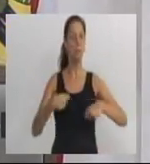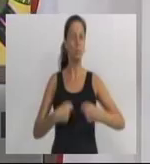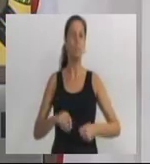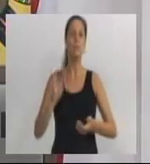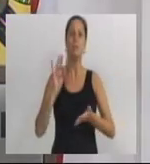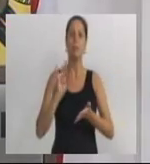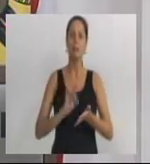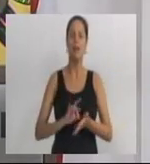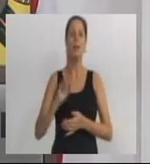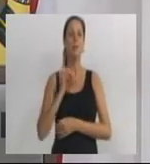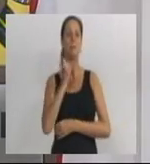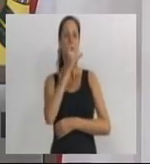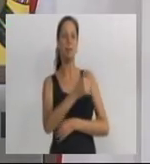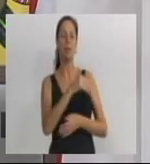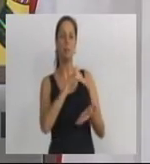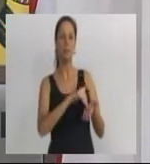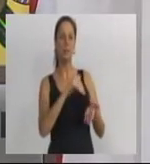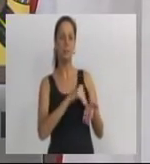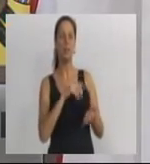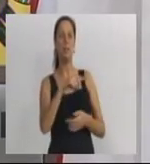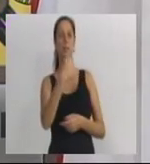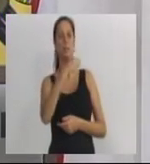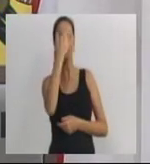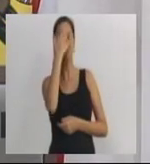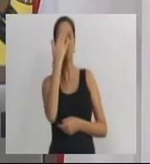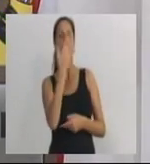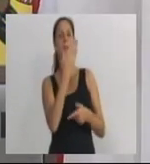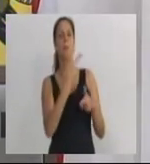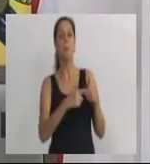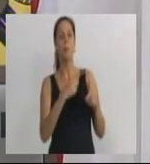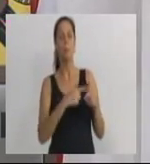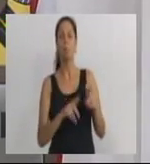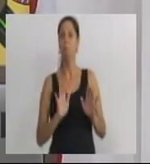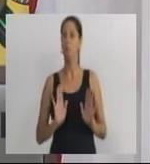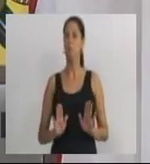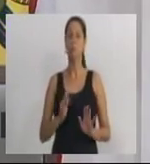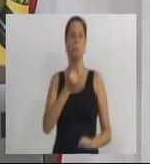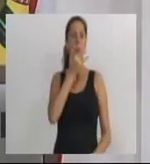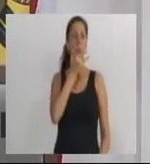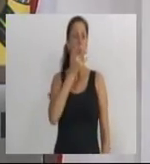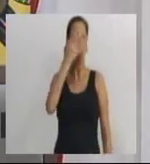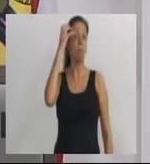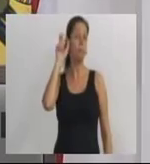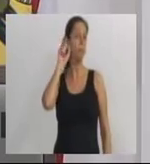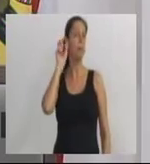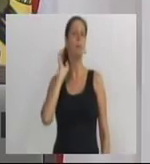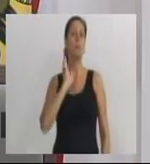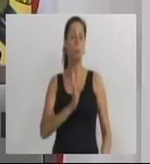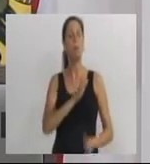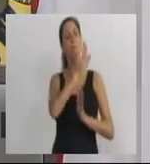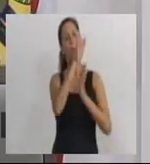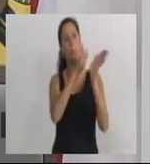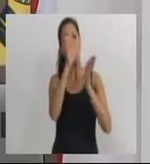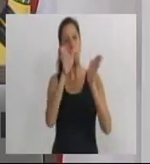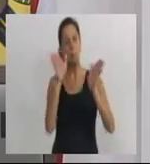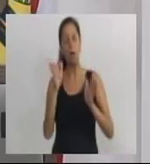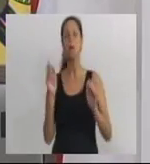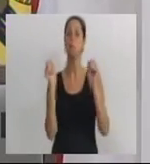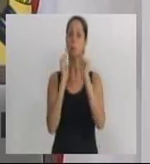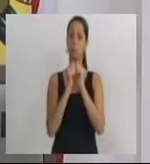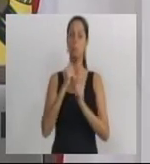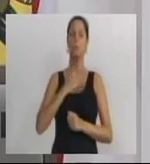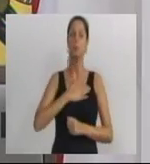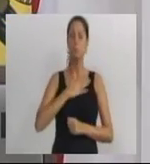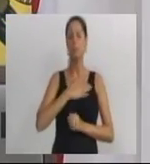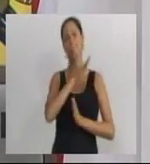do secretário, que tem, eles precisam saber do problema. O secretário Rafael Enzi, vereador Ivanatis, fez visitas em loco comigo, em vários lugares,